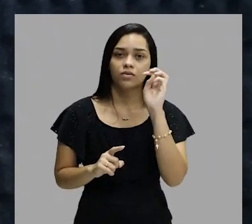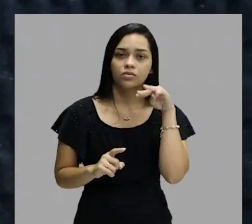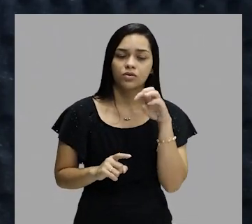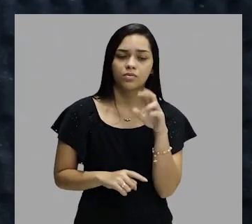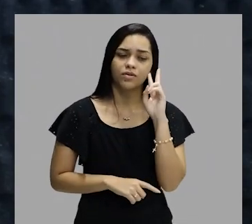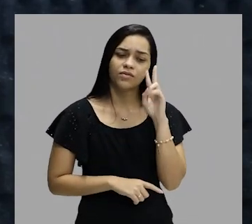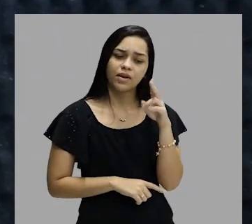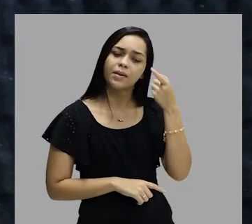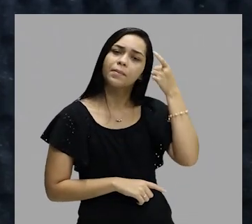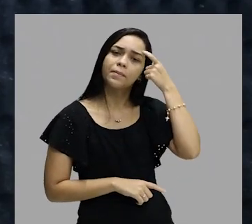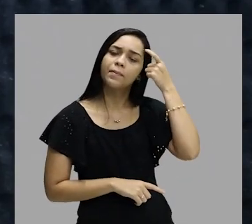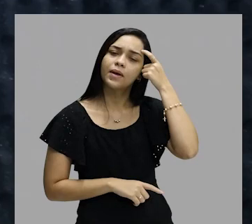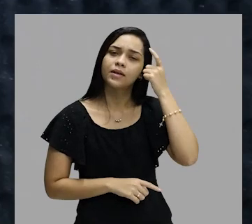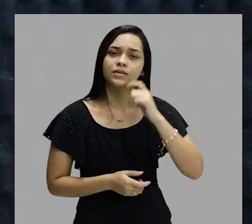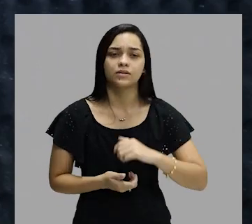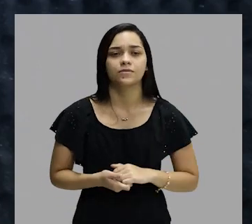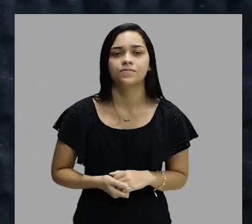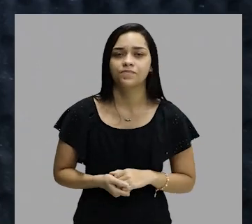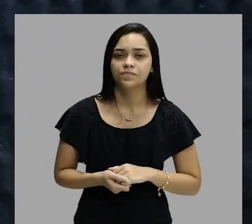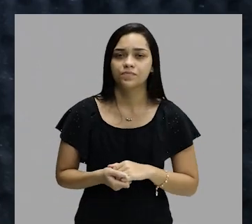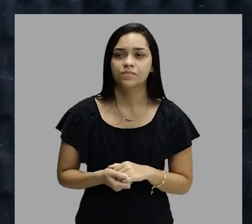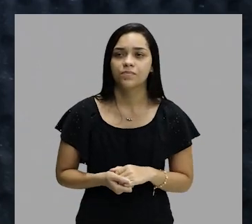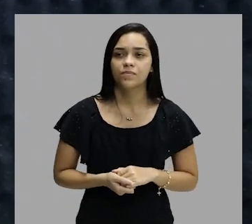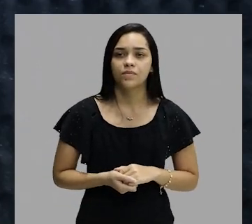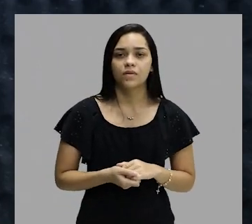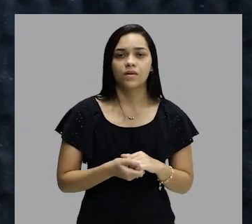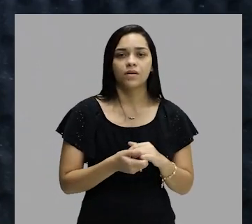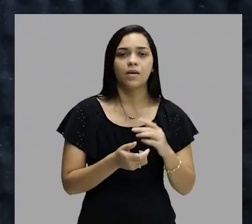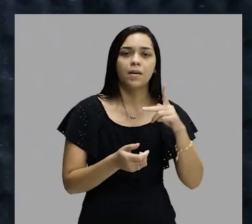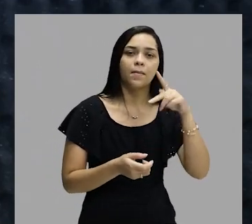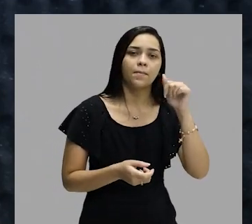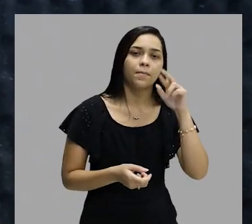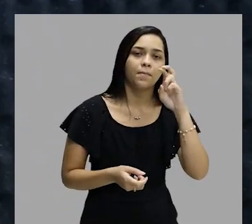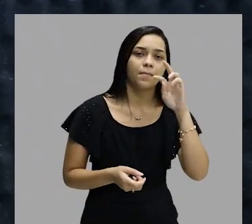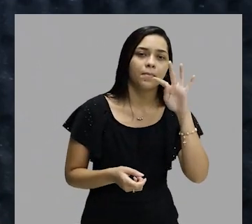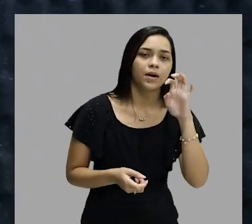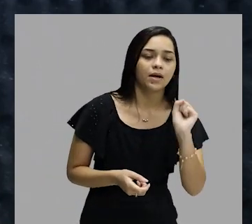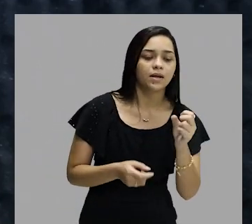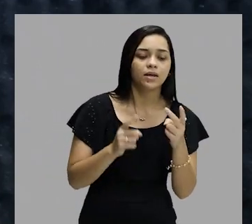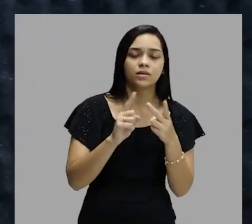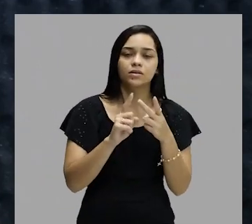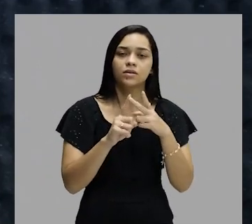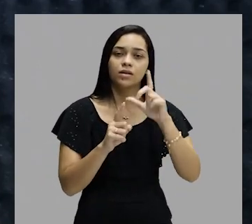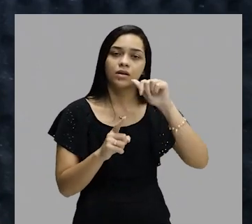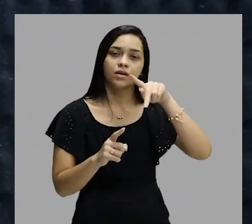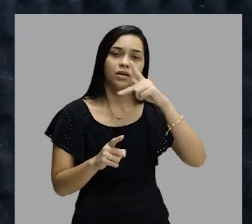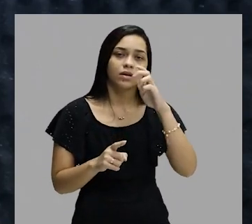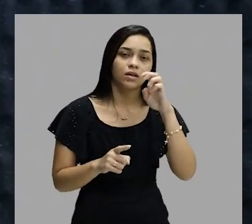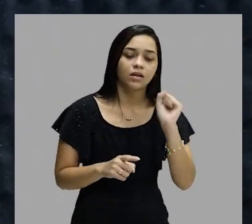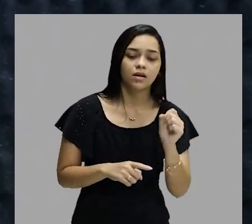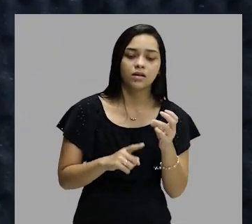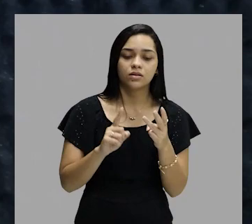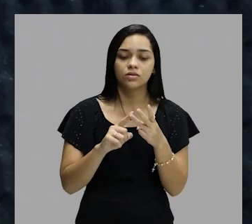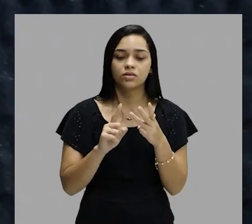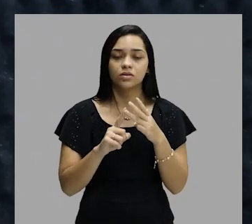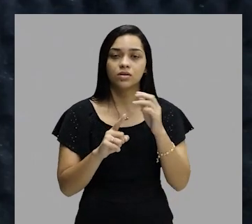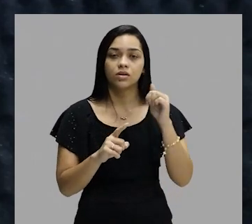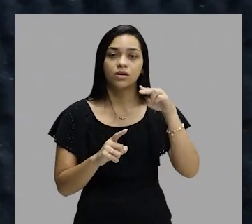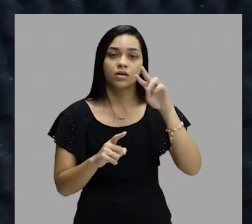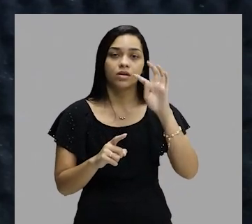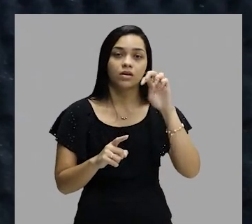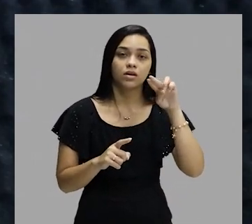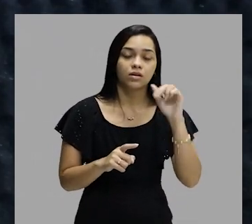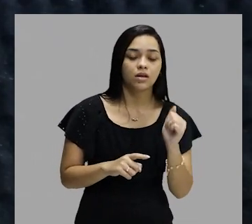elas, você pensa em uma coisa. Parentes, lanche, antena,